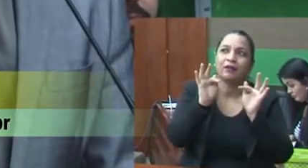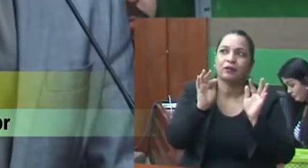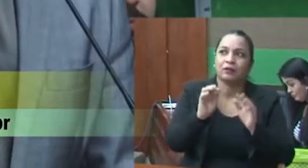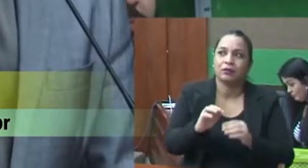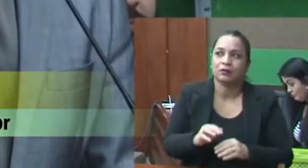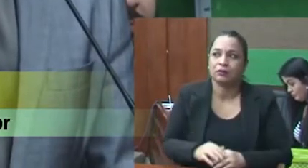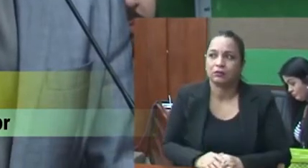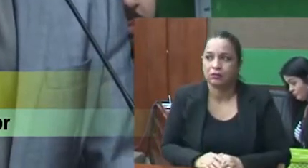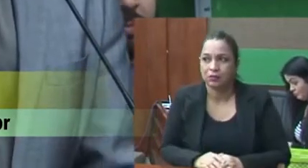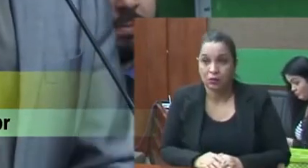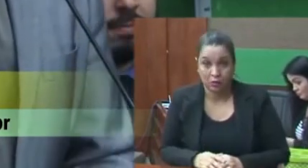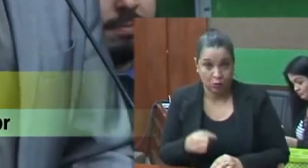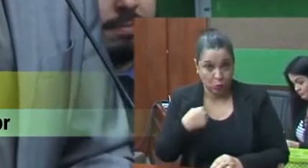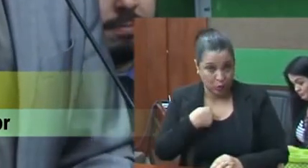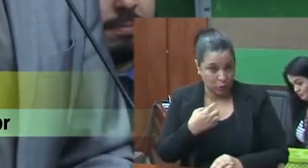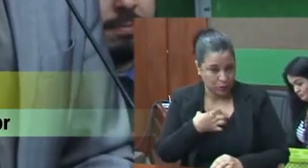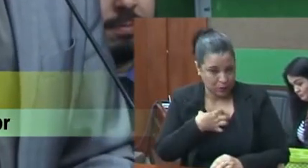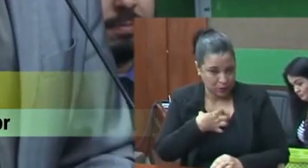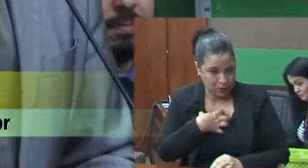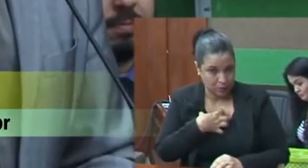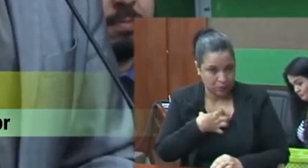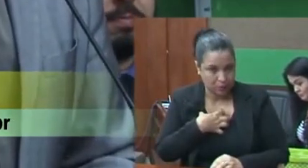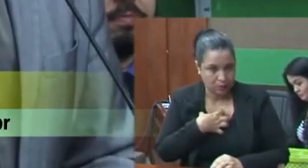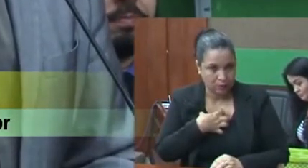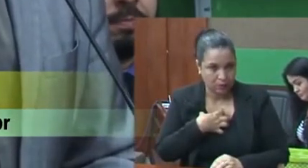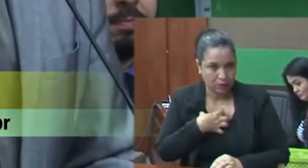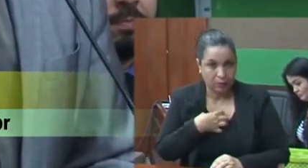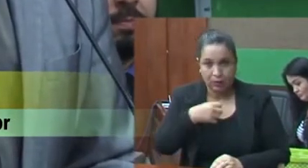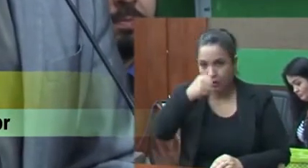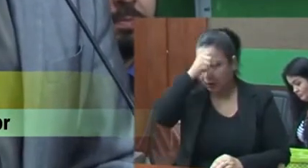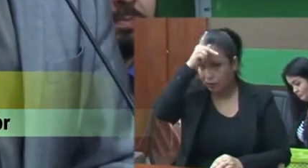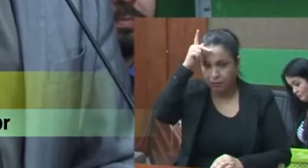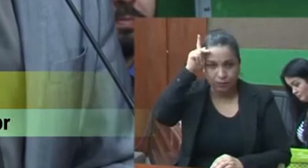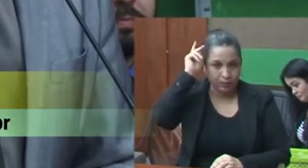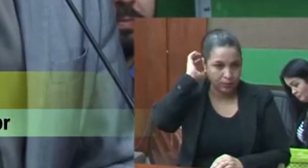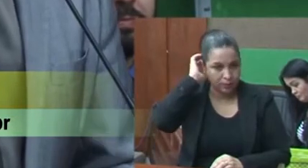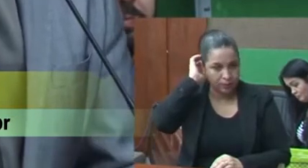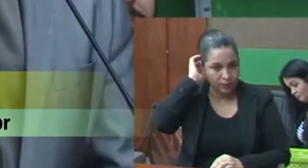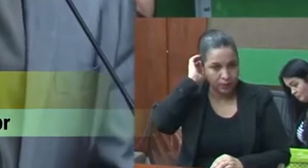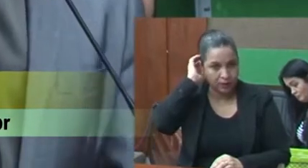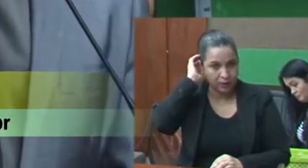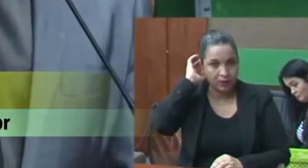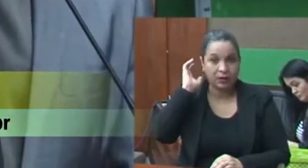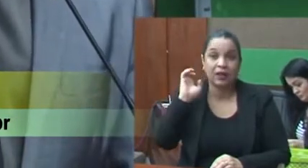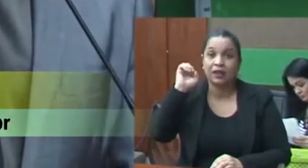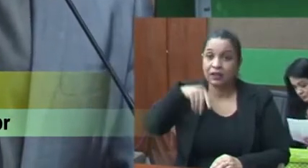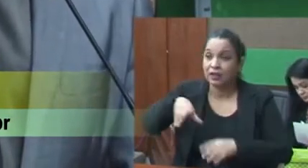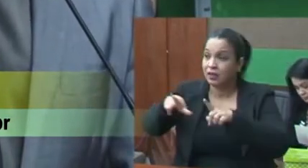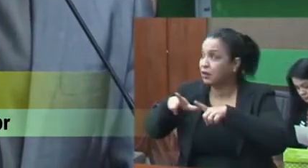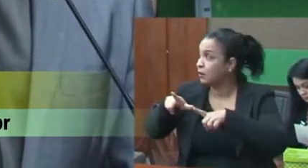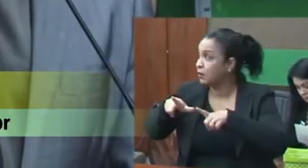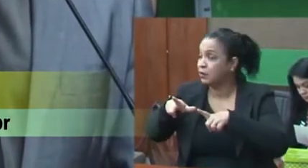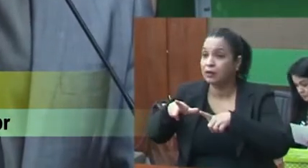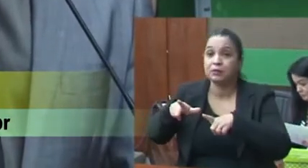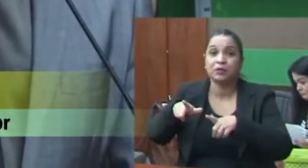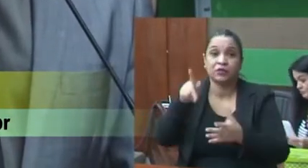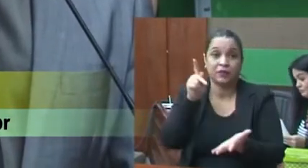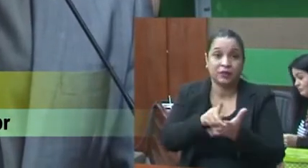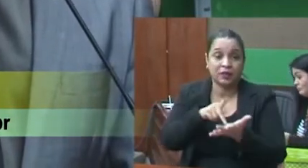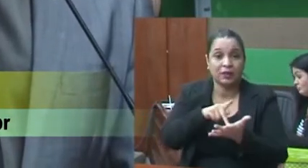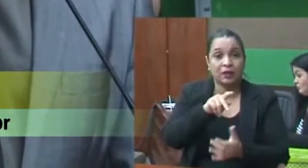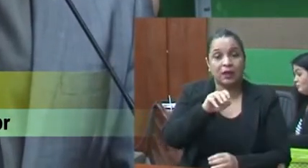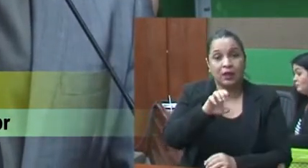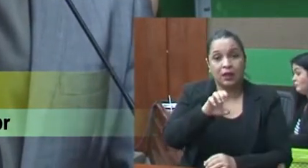efeito. O que eu sinto é que na prefeitura de Cuiabá, quem está trabalhando mesmo é o Estopa,